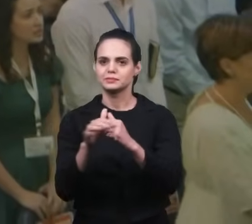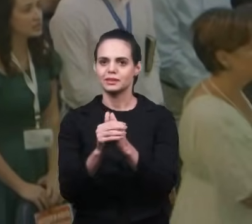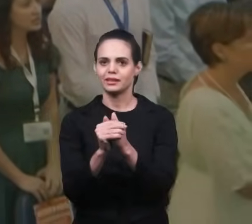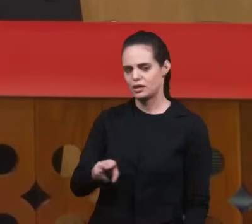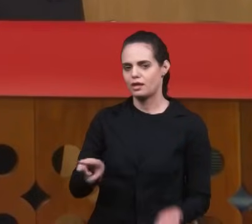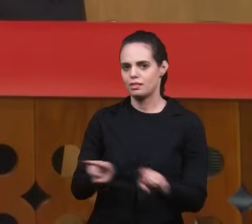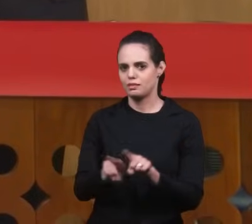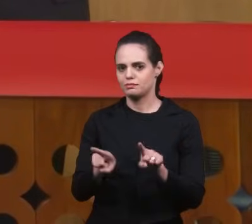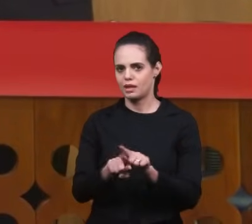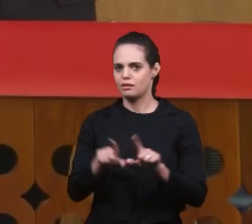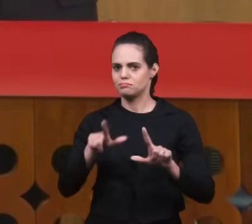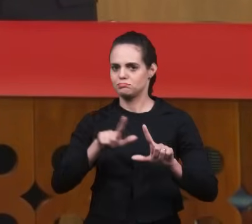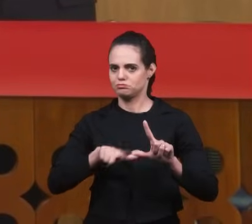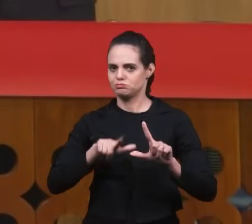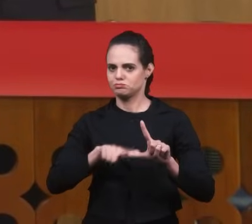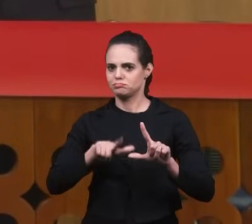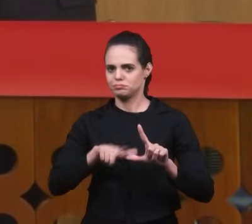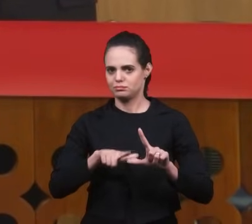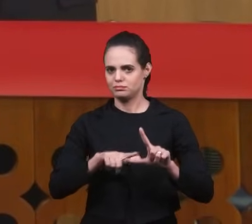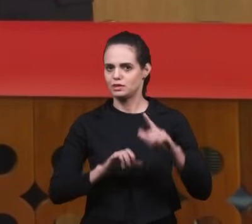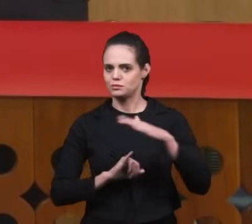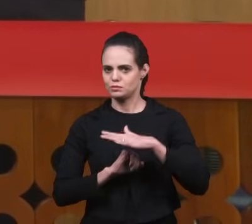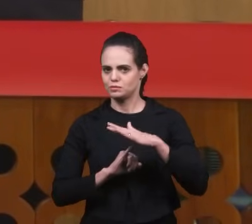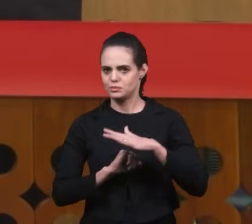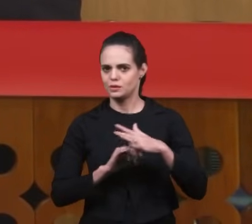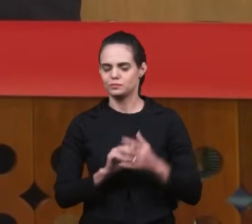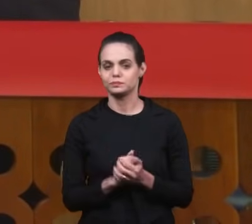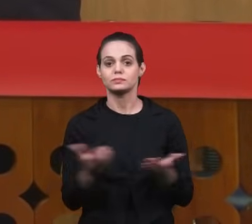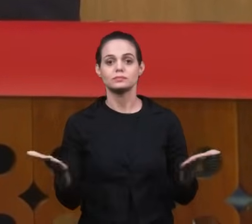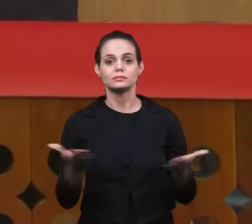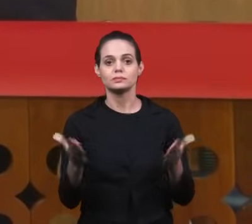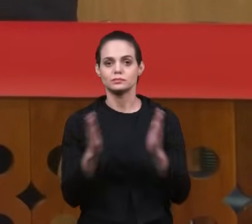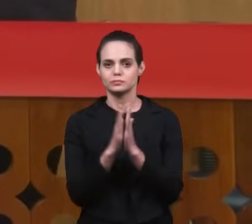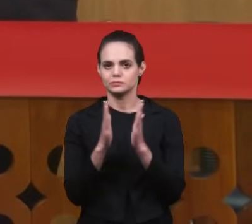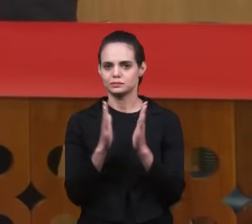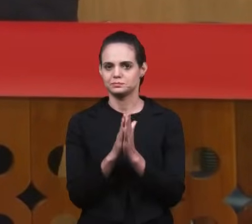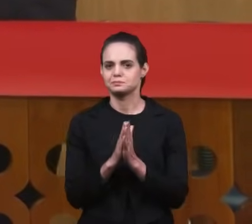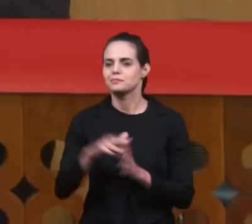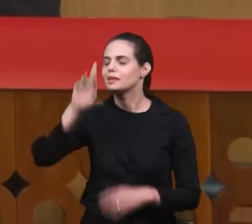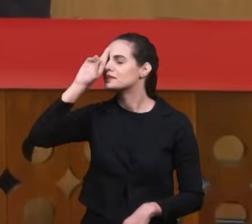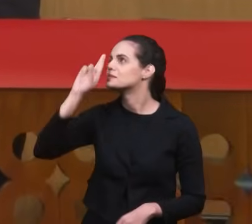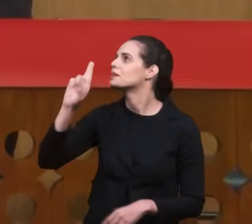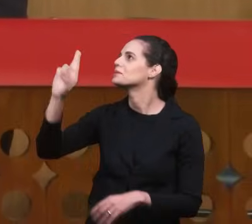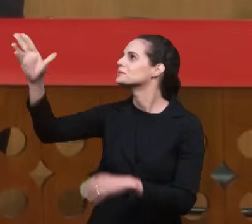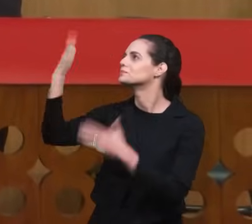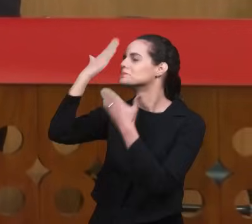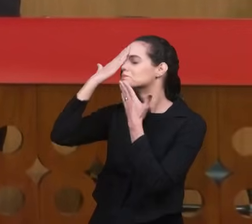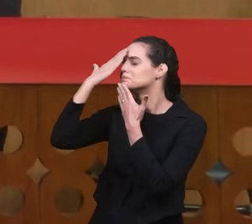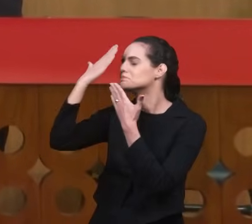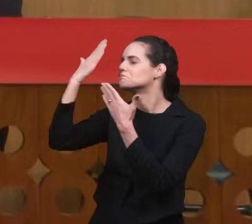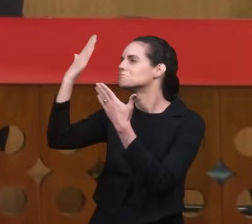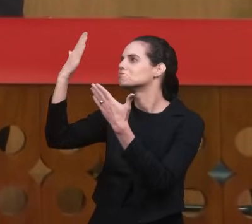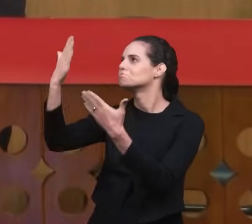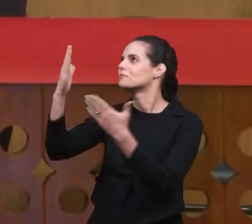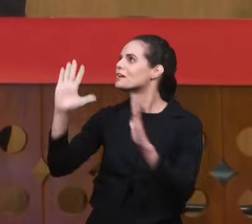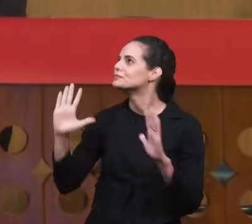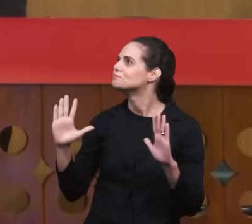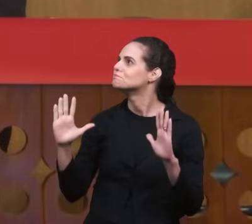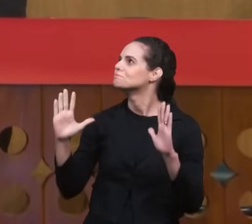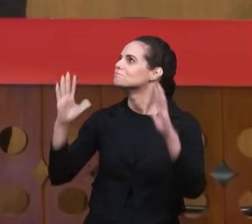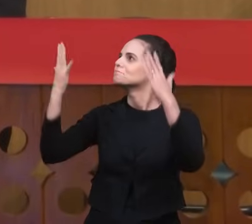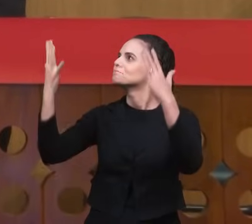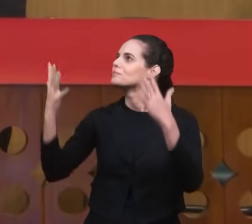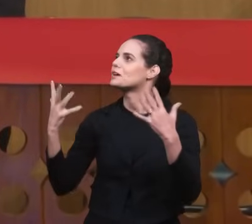Glória a Jesus. Senhor nosso Deus, nós te glorificamos, ó Pai, por esse evento maravilhoso